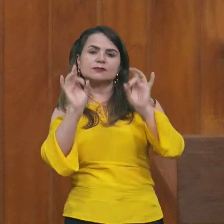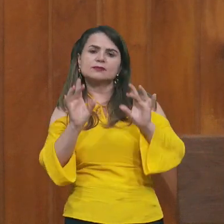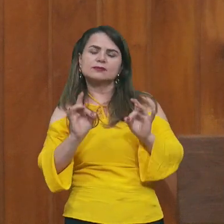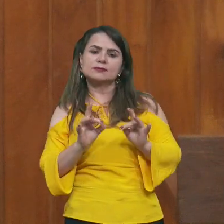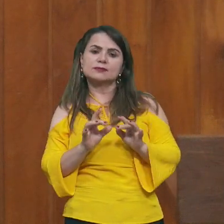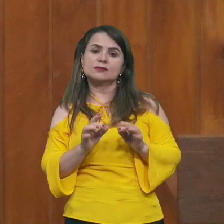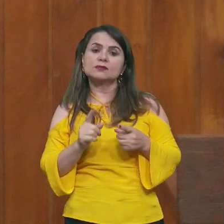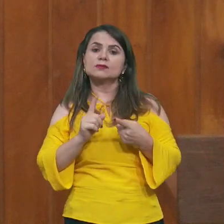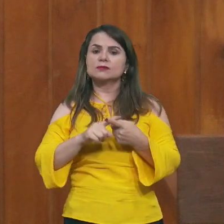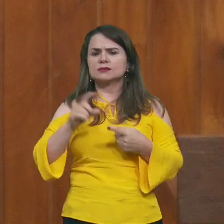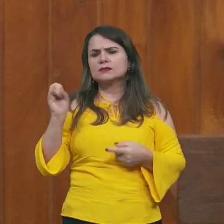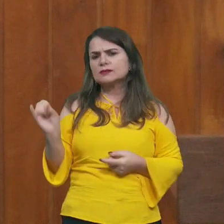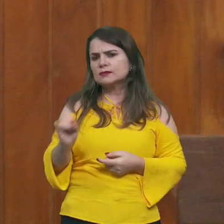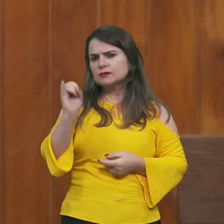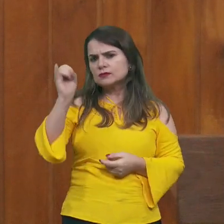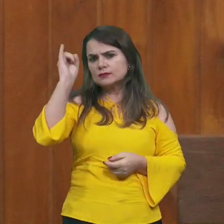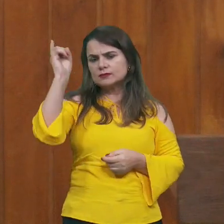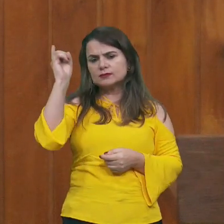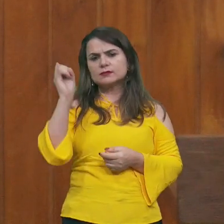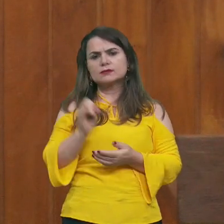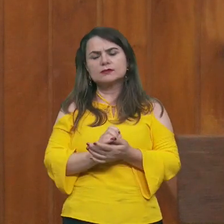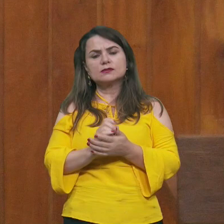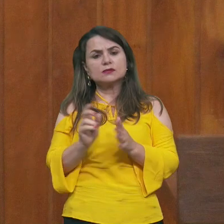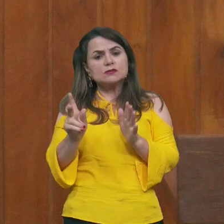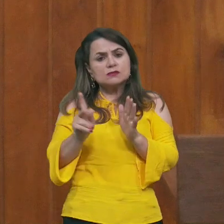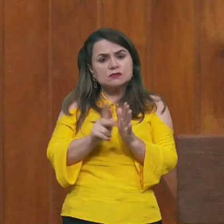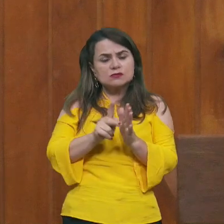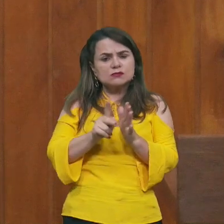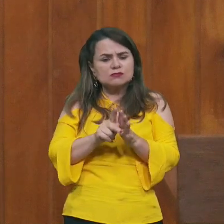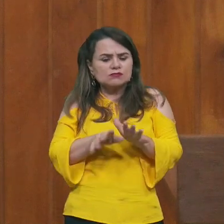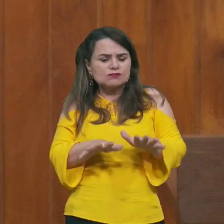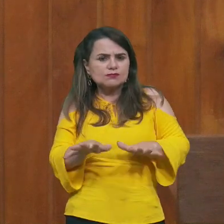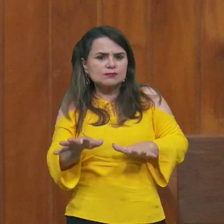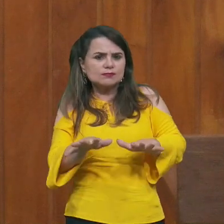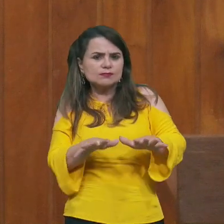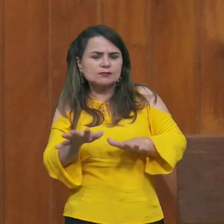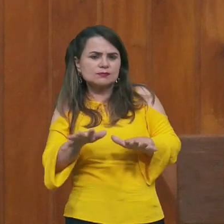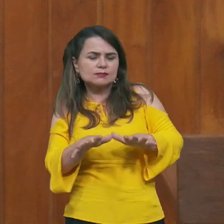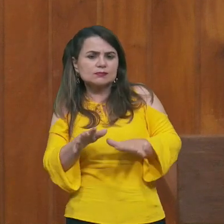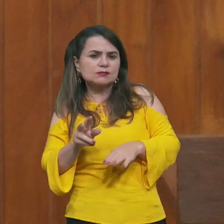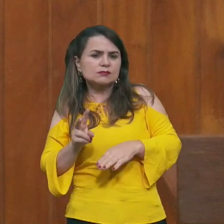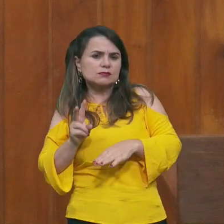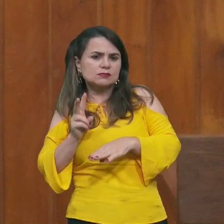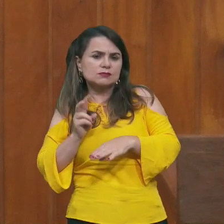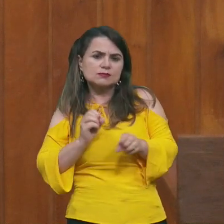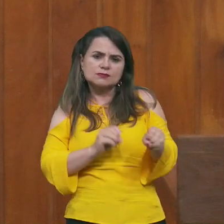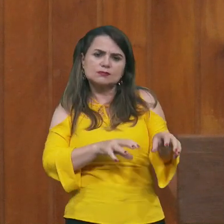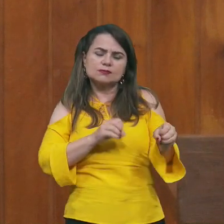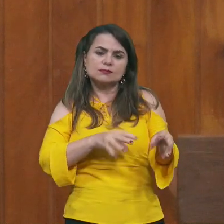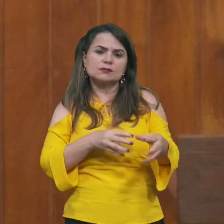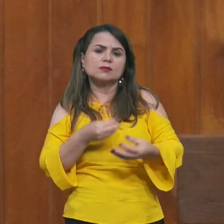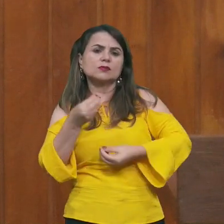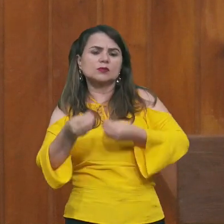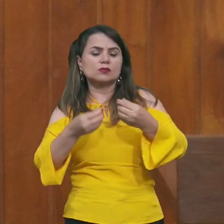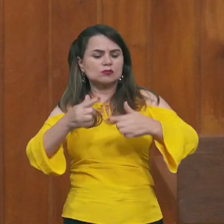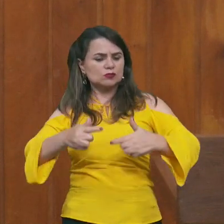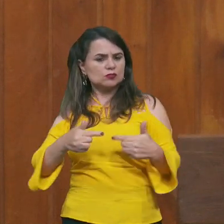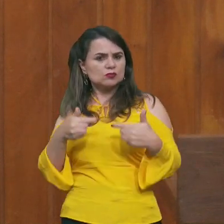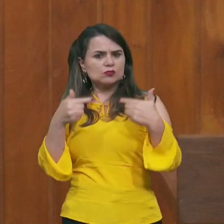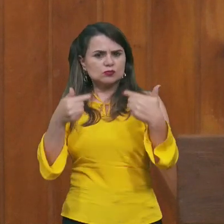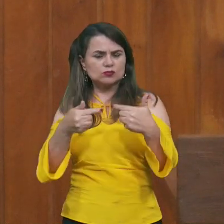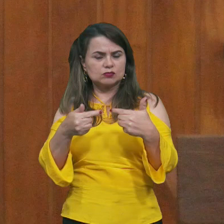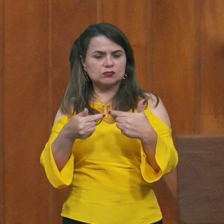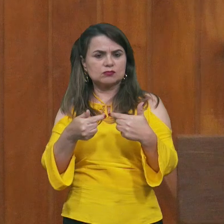extrema importância, criada para mobilizar e educar sobre a luta pela erradicação da violência